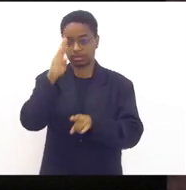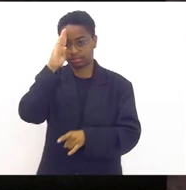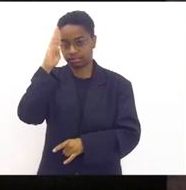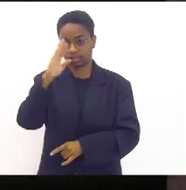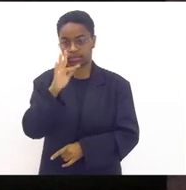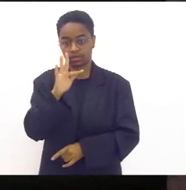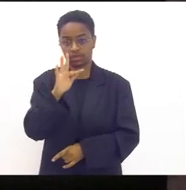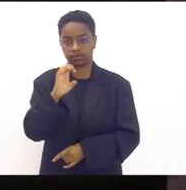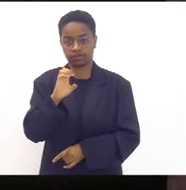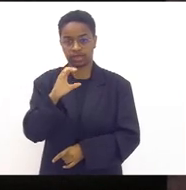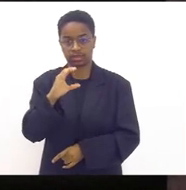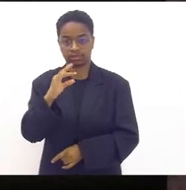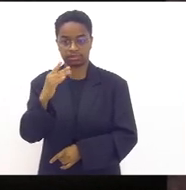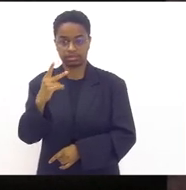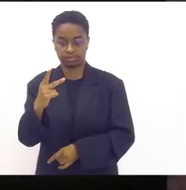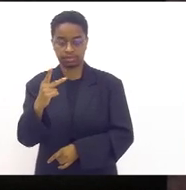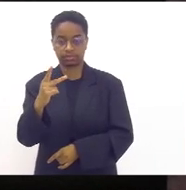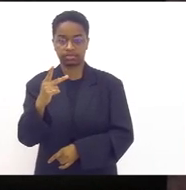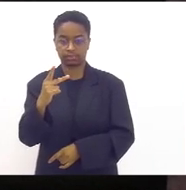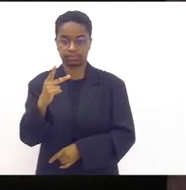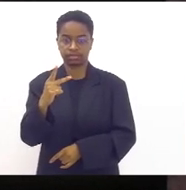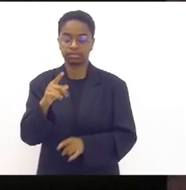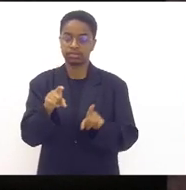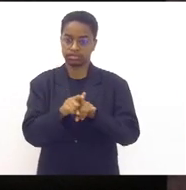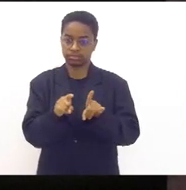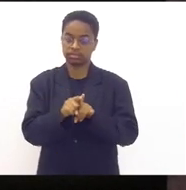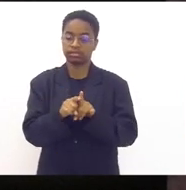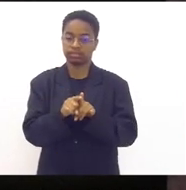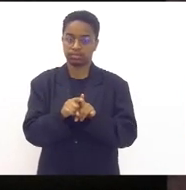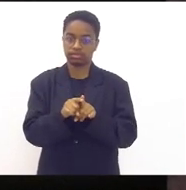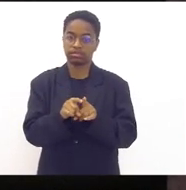FECP. 4% em cima de